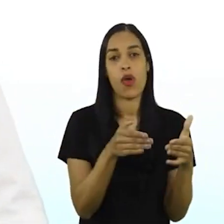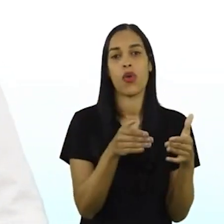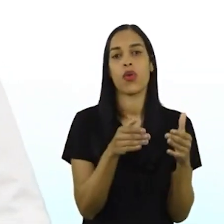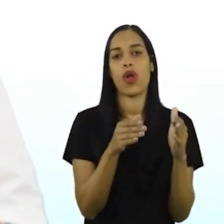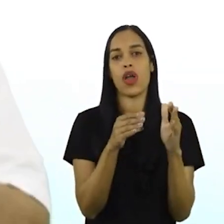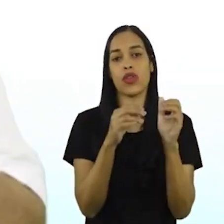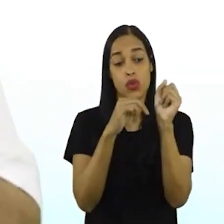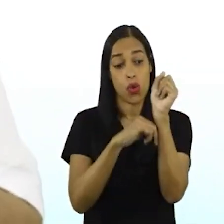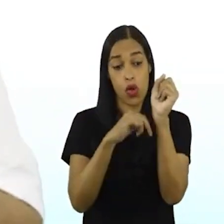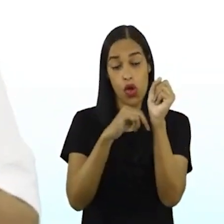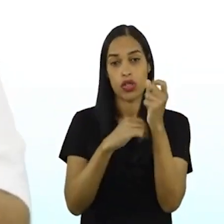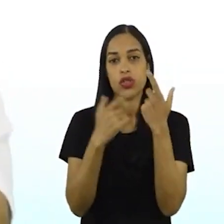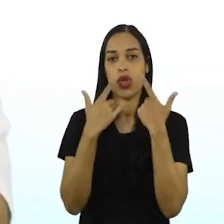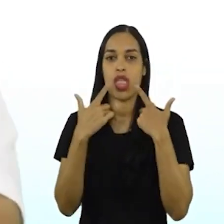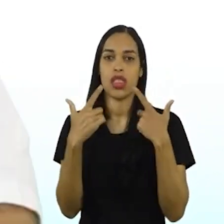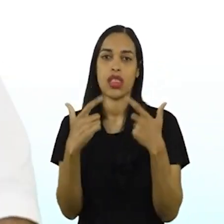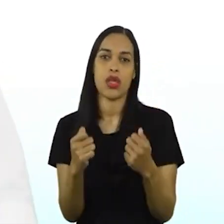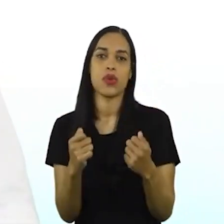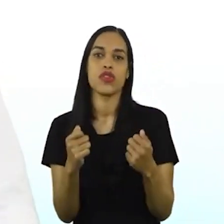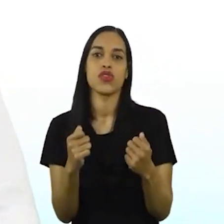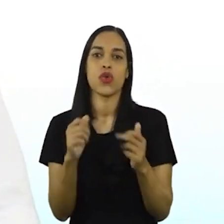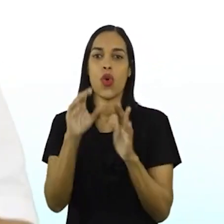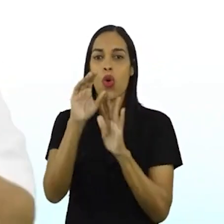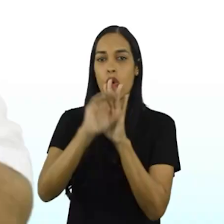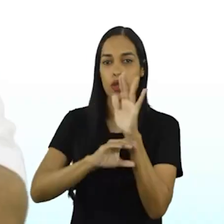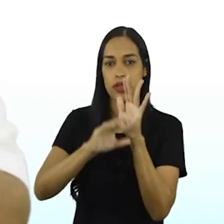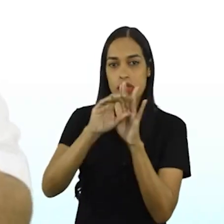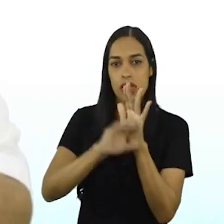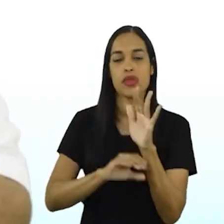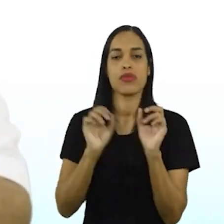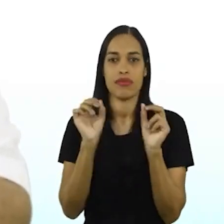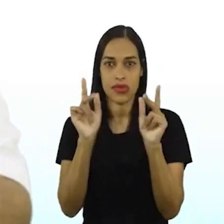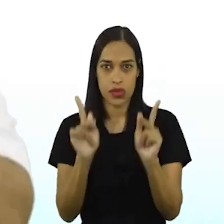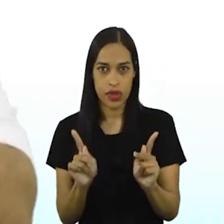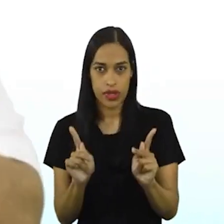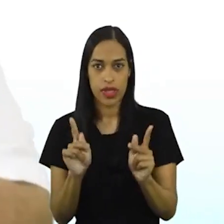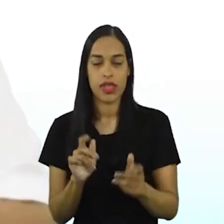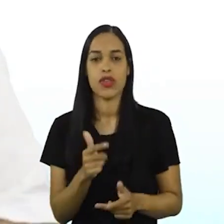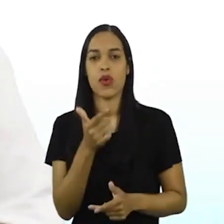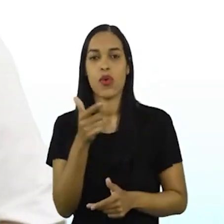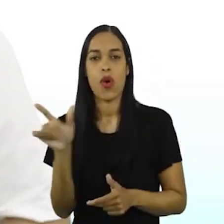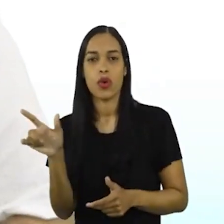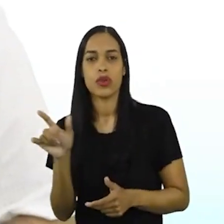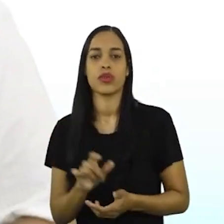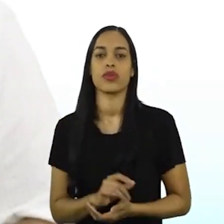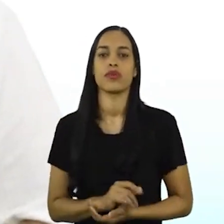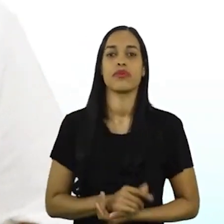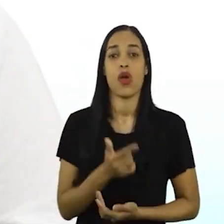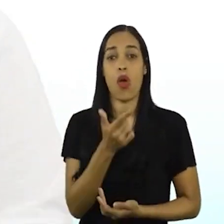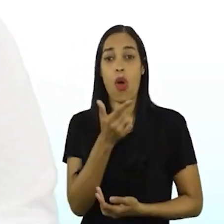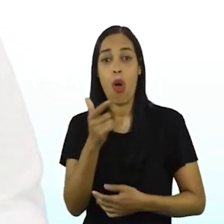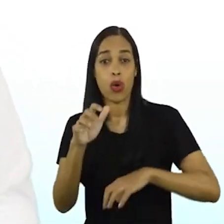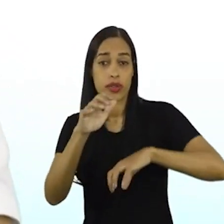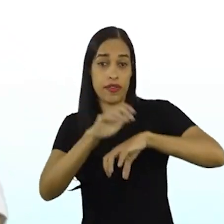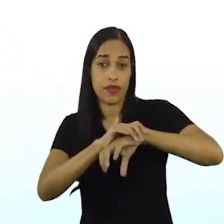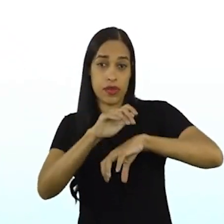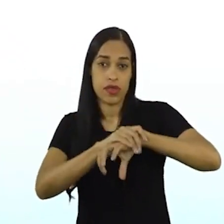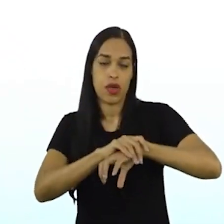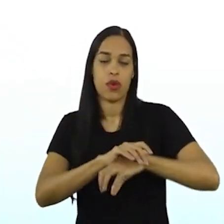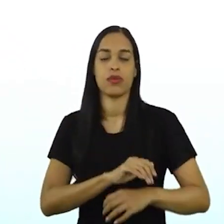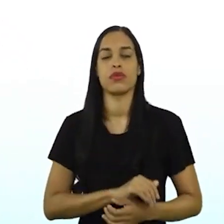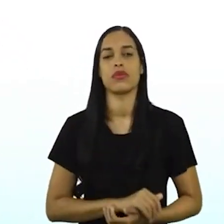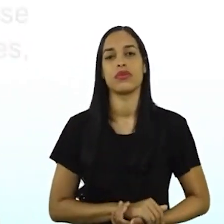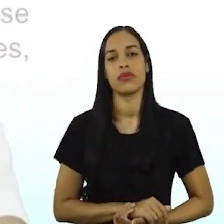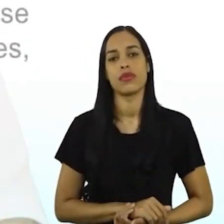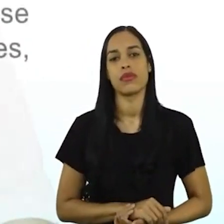linguístico. Definições e conceitos. Ok? Vamos ver o outro. A outra função. Essa